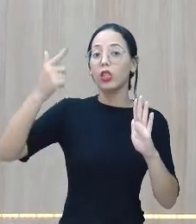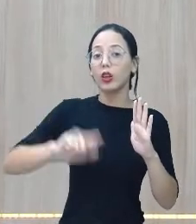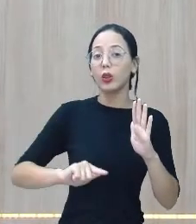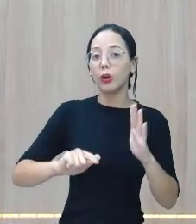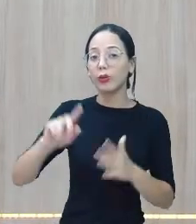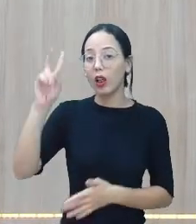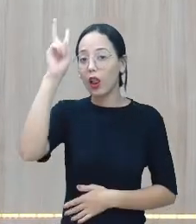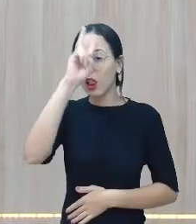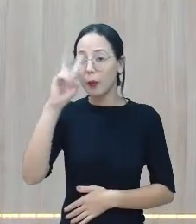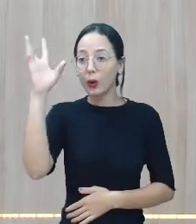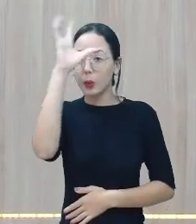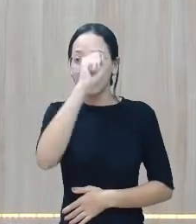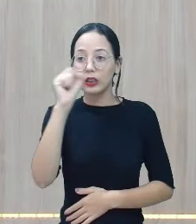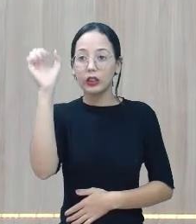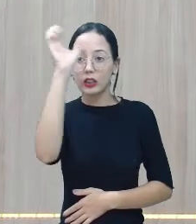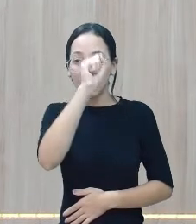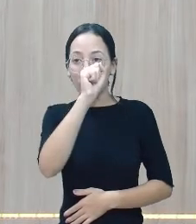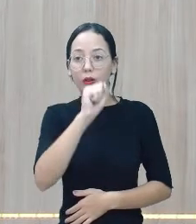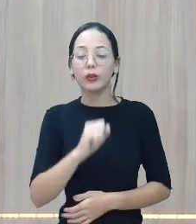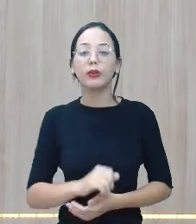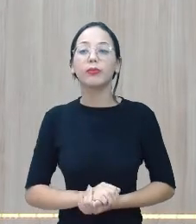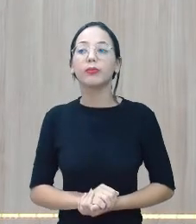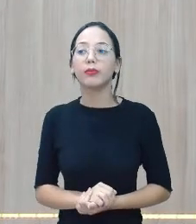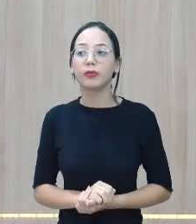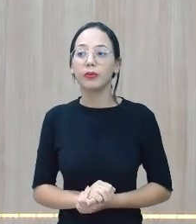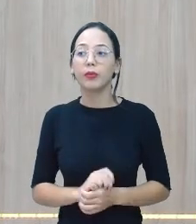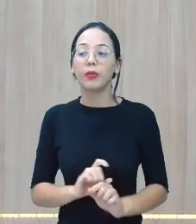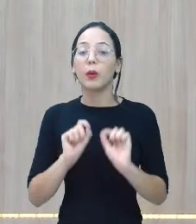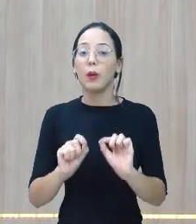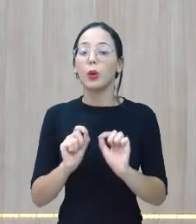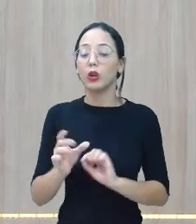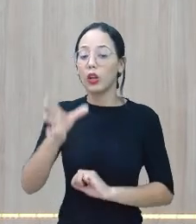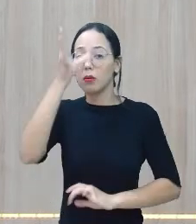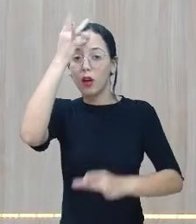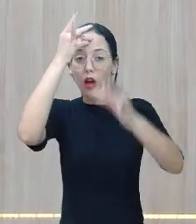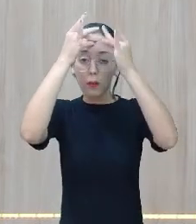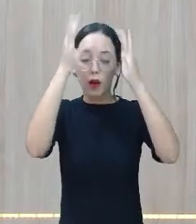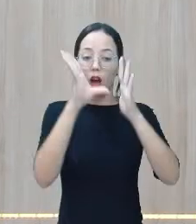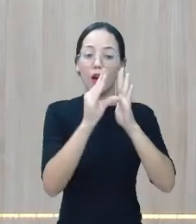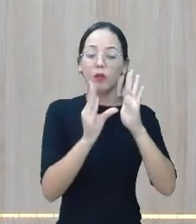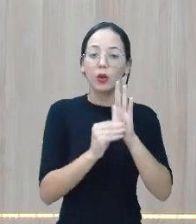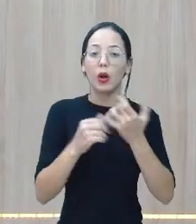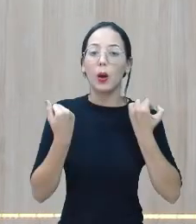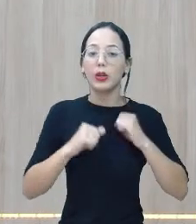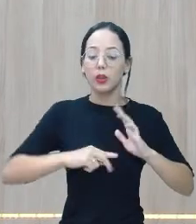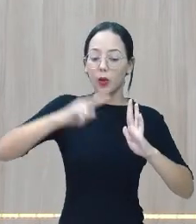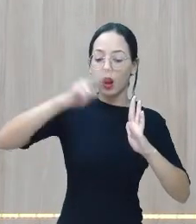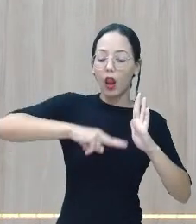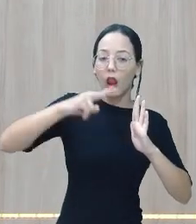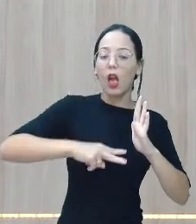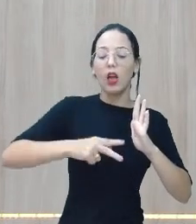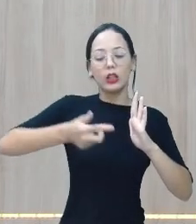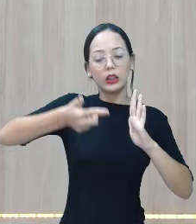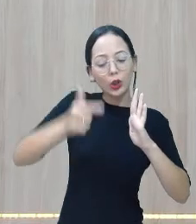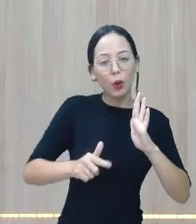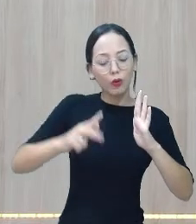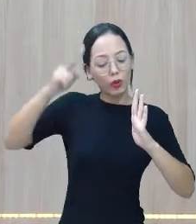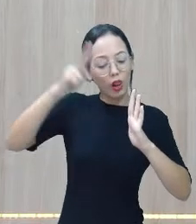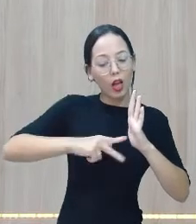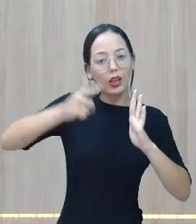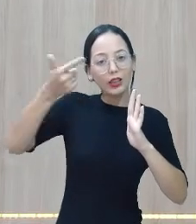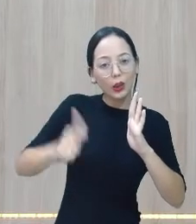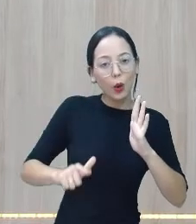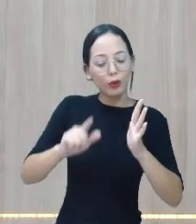daquele aprendizado, não é? Para fixarmos um conteúdo, precisamos ler, reler,